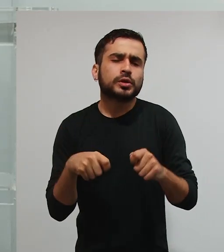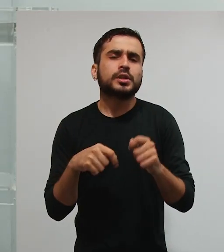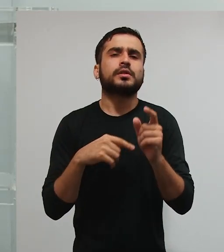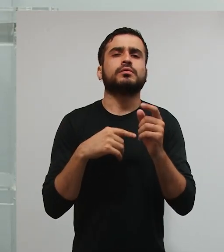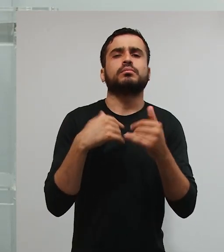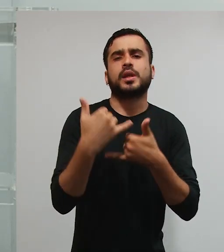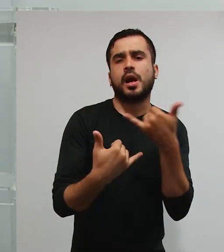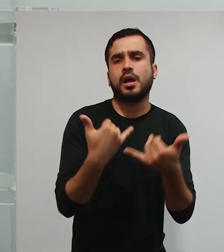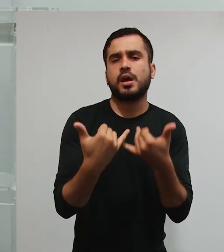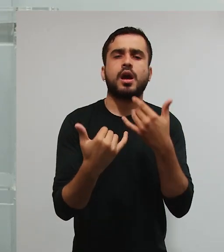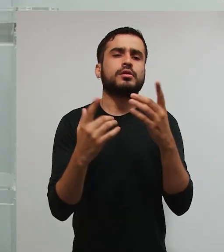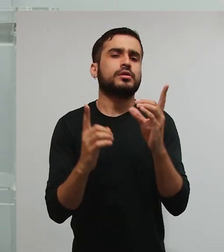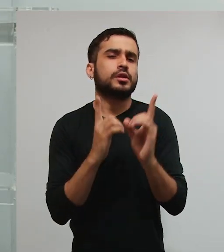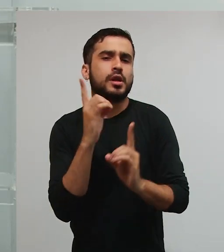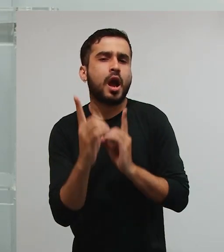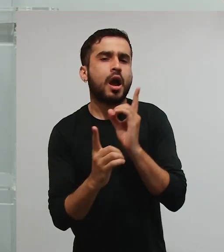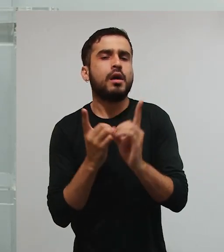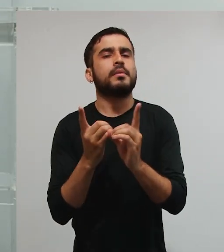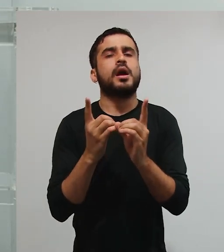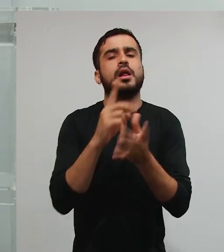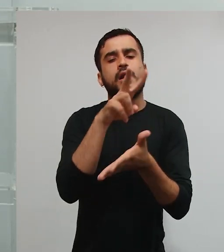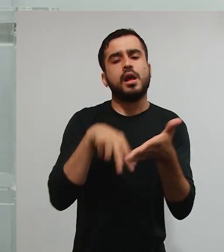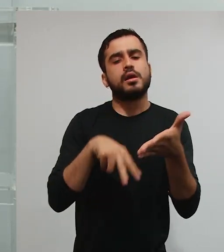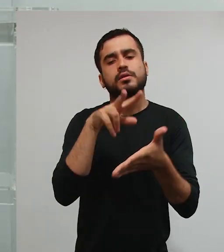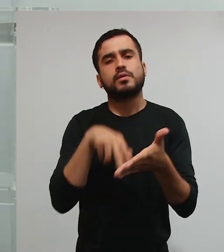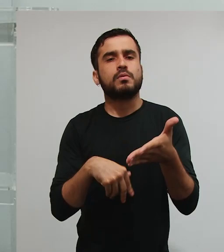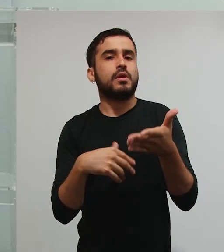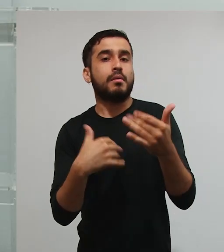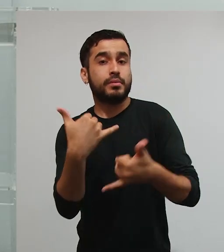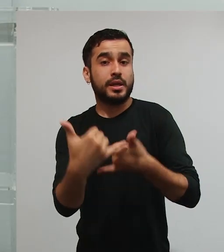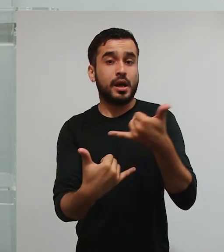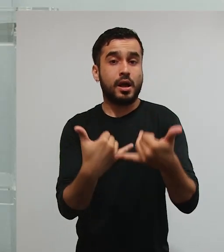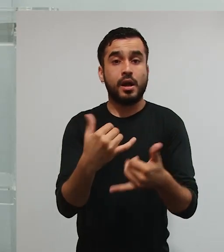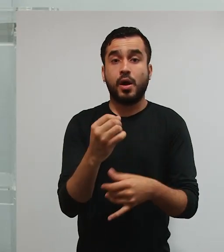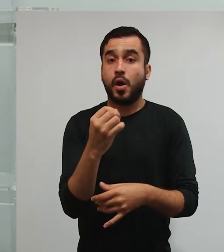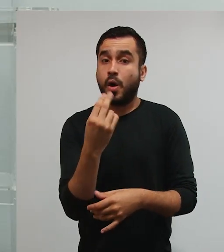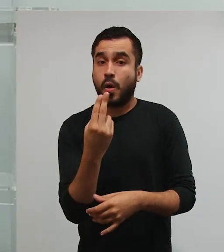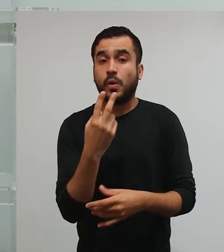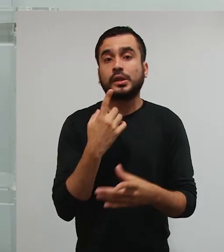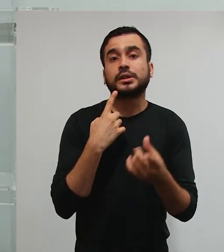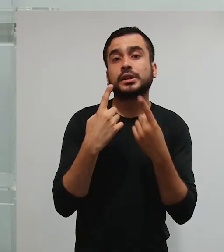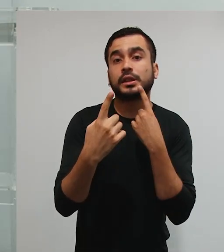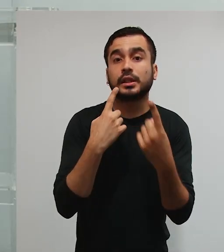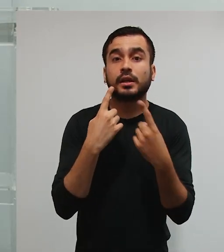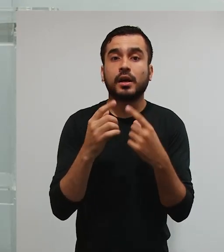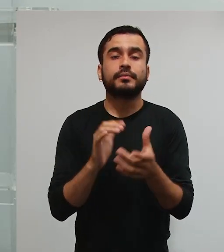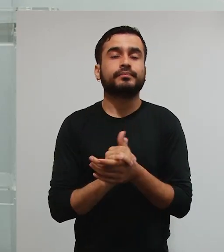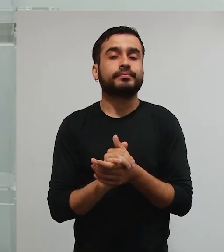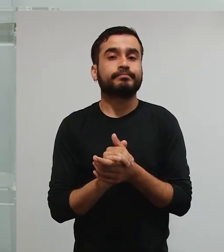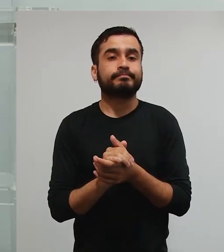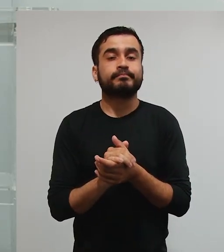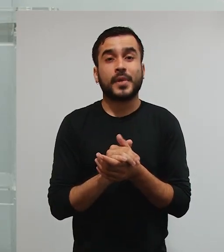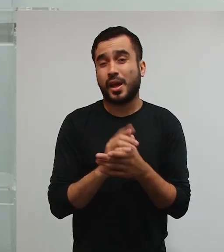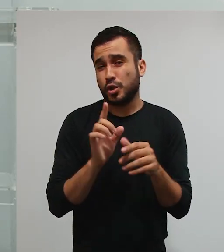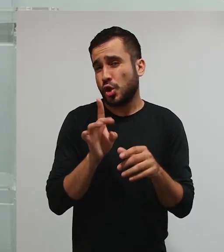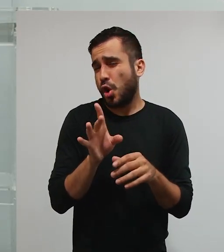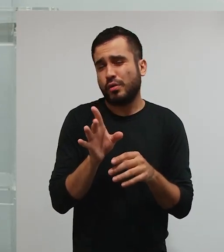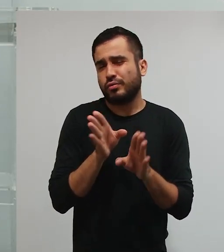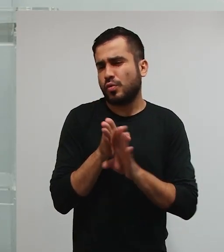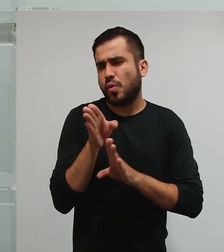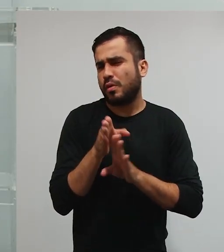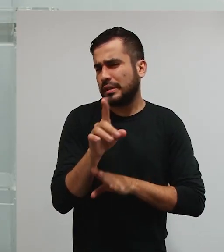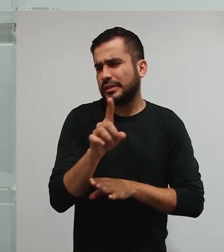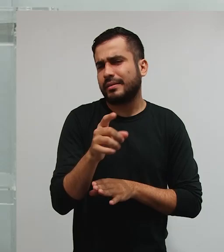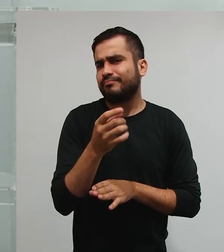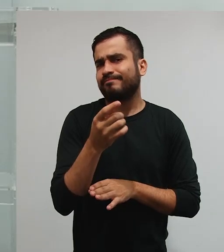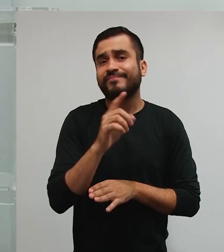por dinâmicas, por leitura, por brincadeiras, por trocas, por diálogo. Né? O que não é recomendável, né?